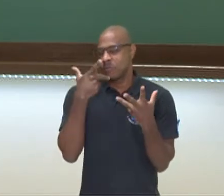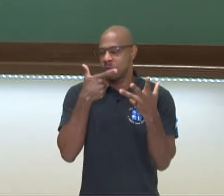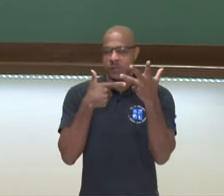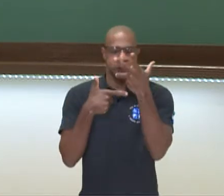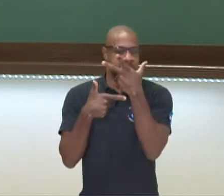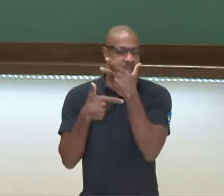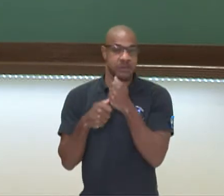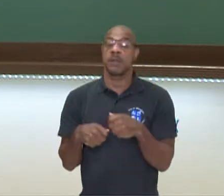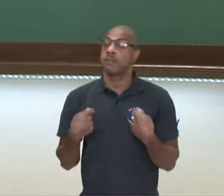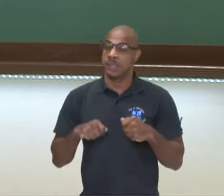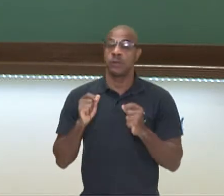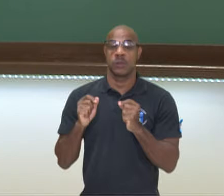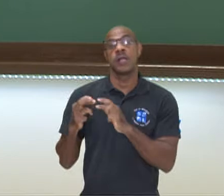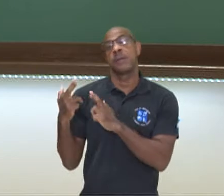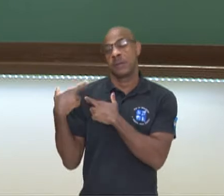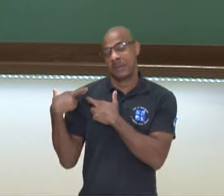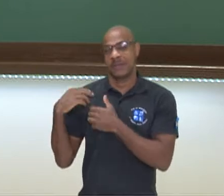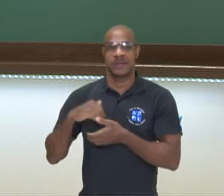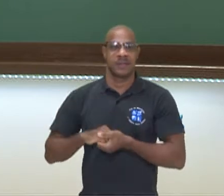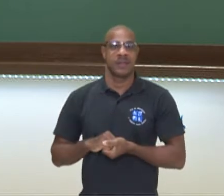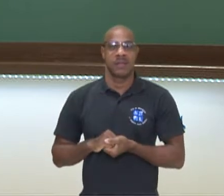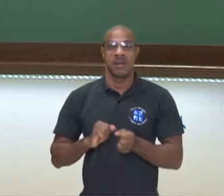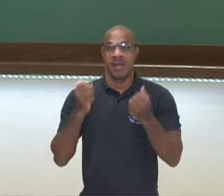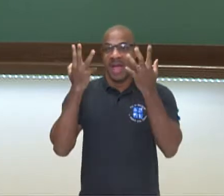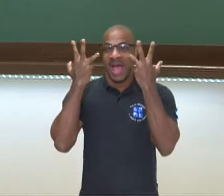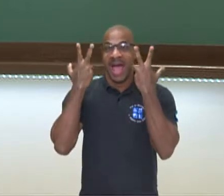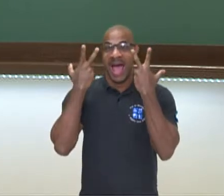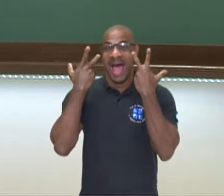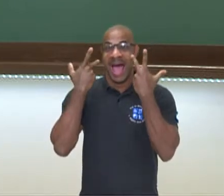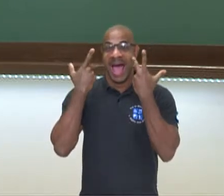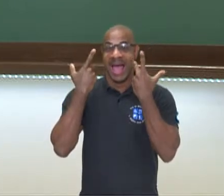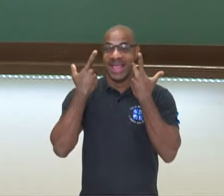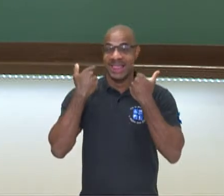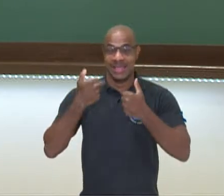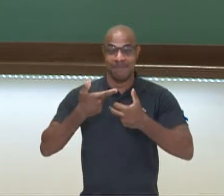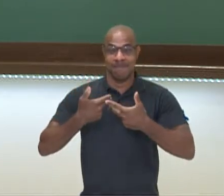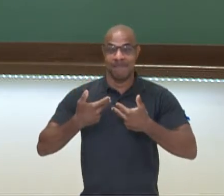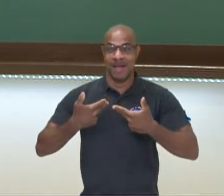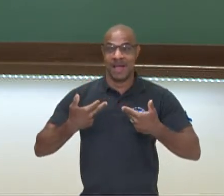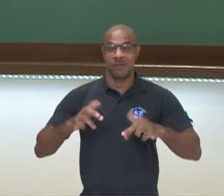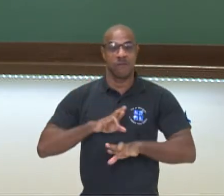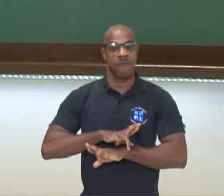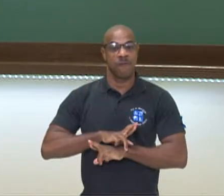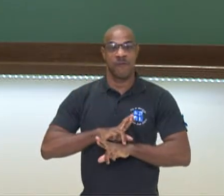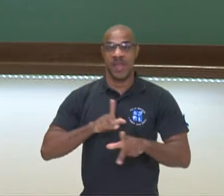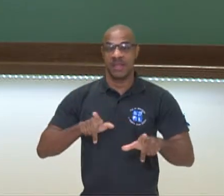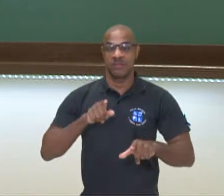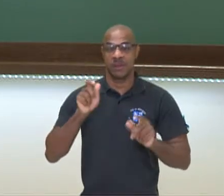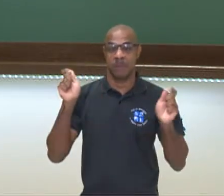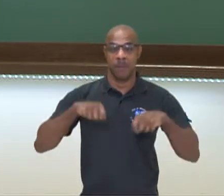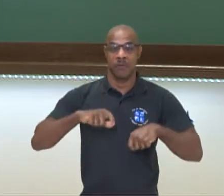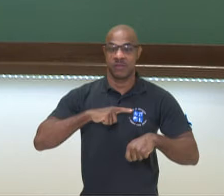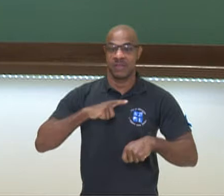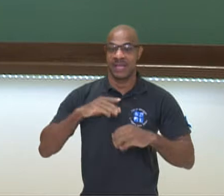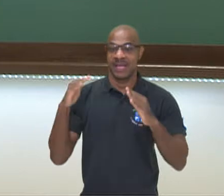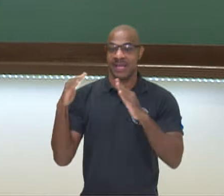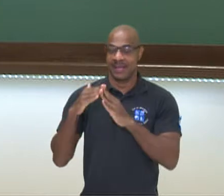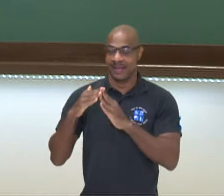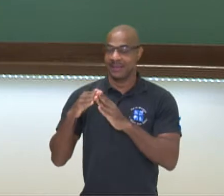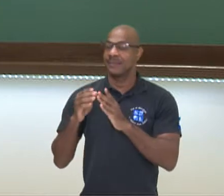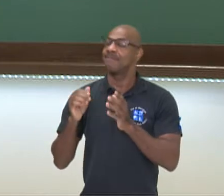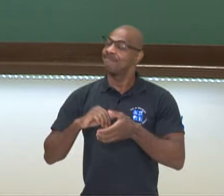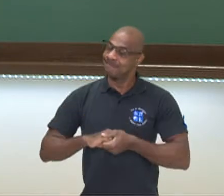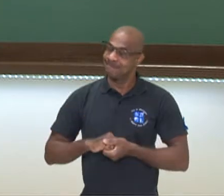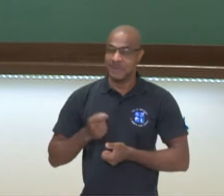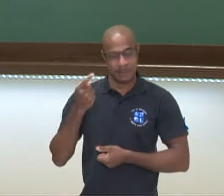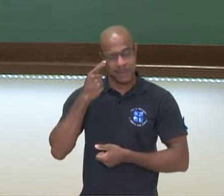muita responsabilidade. Animais exóticos que você pode ter em casa. Exatamente. Já